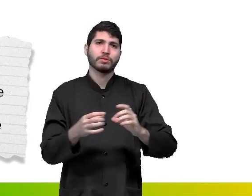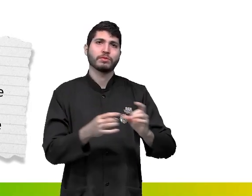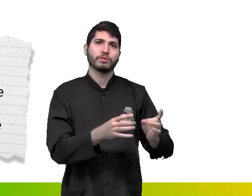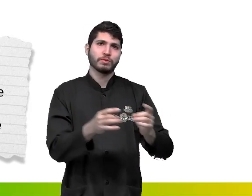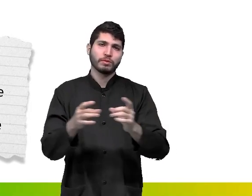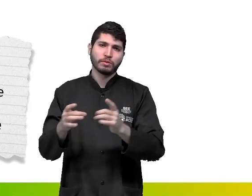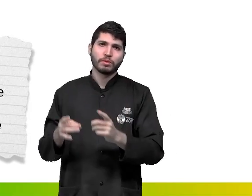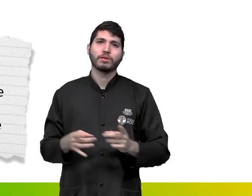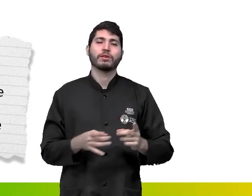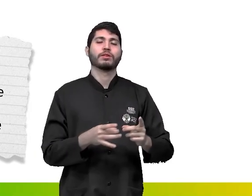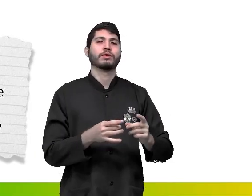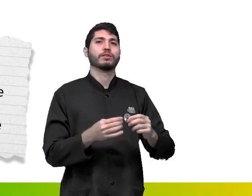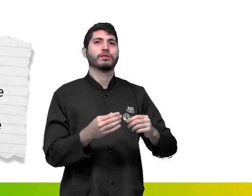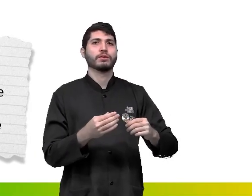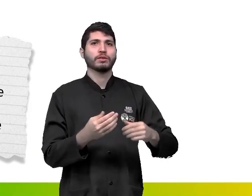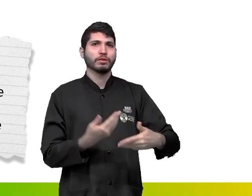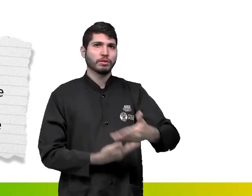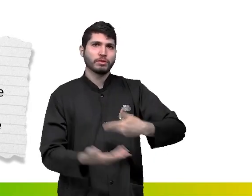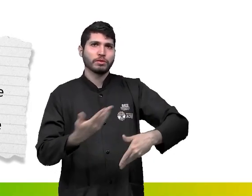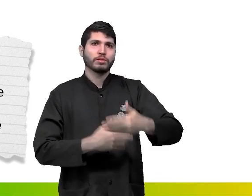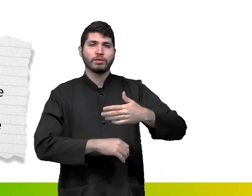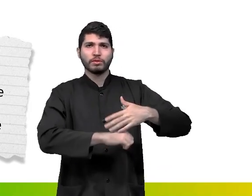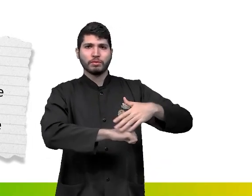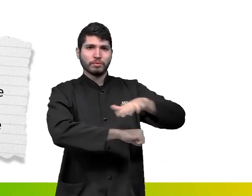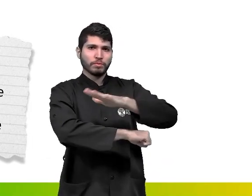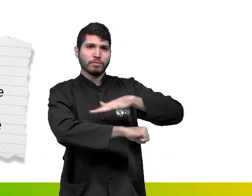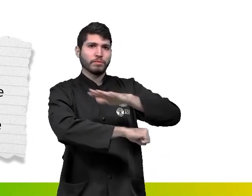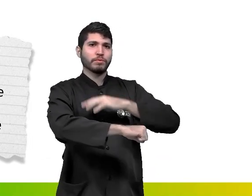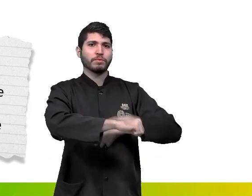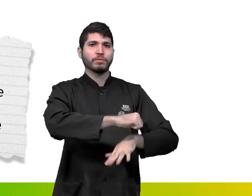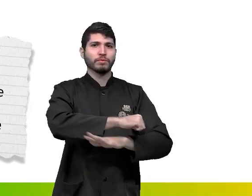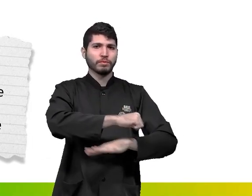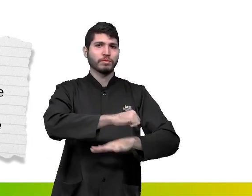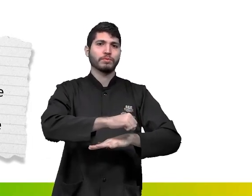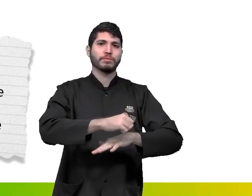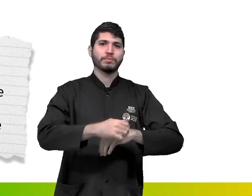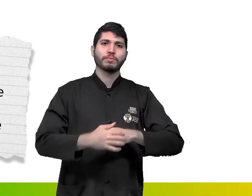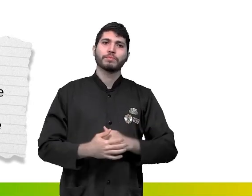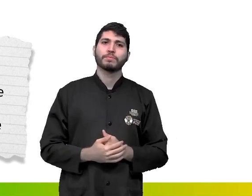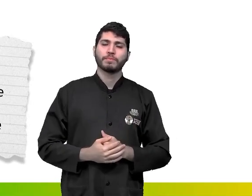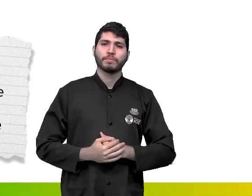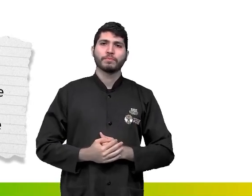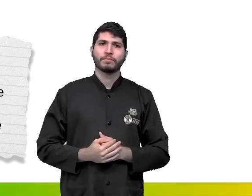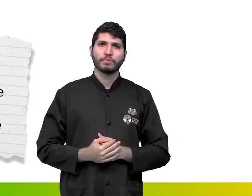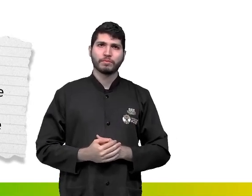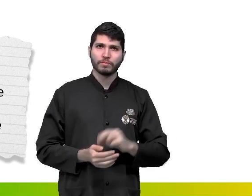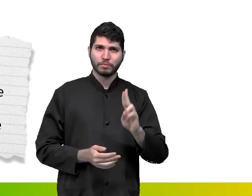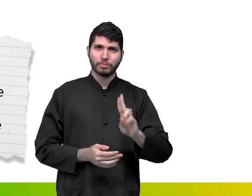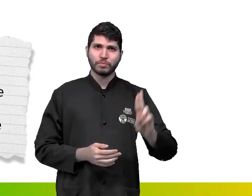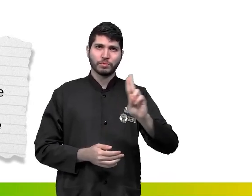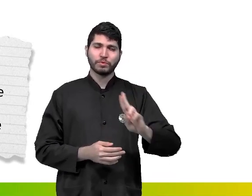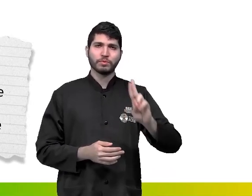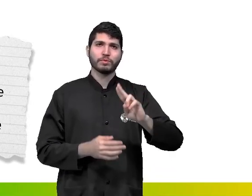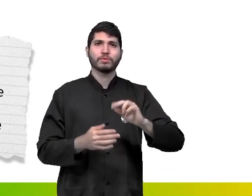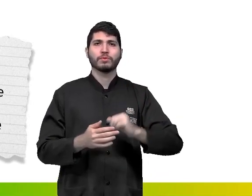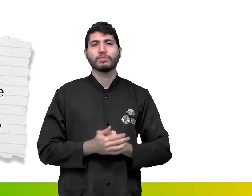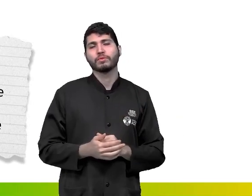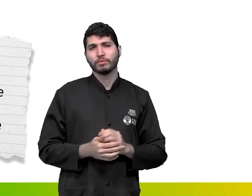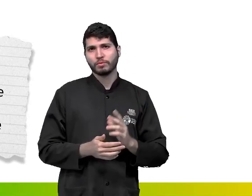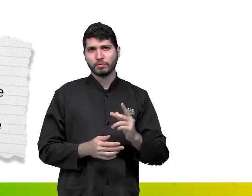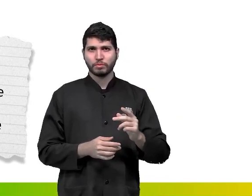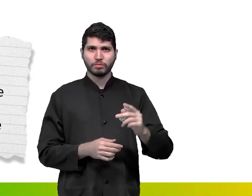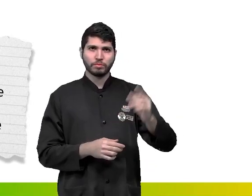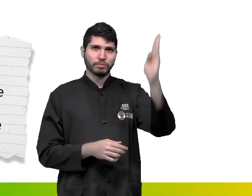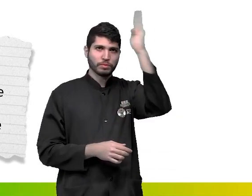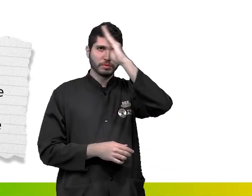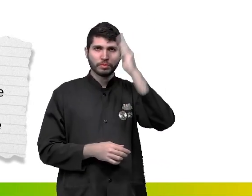informais, e apresenta maior presença no lado boliviano e com maior utilização na língua pelos brasileiros, né,